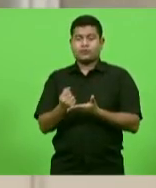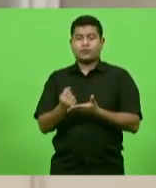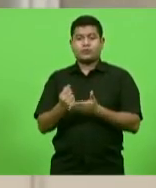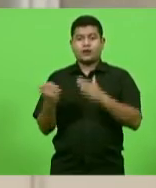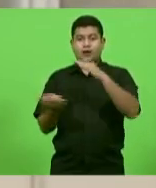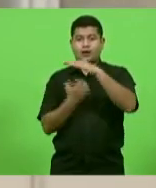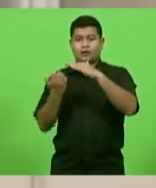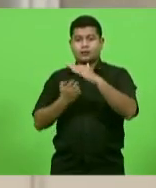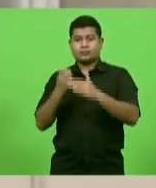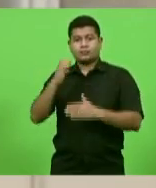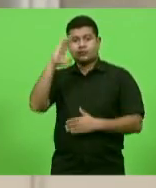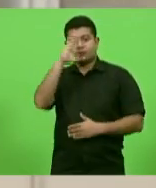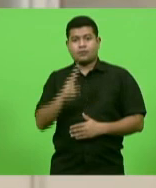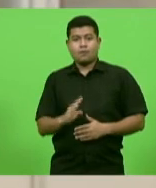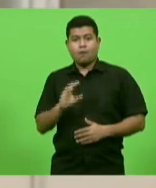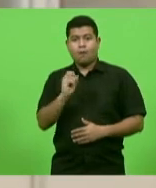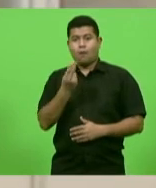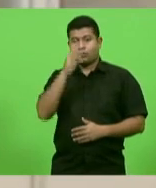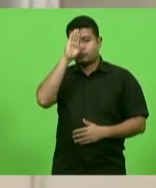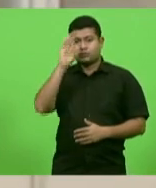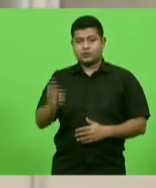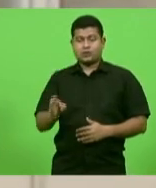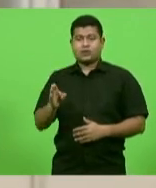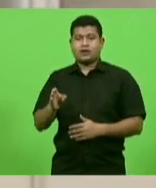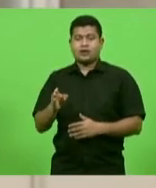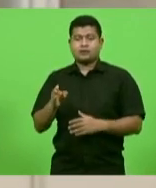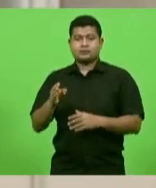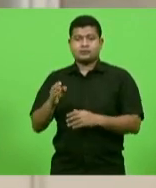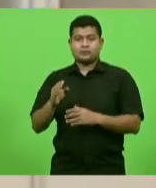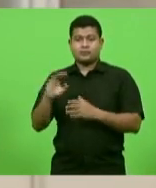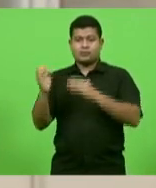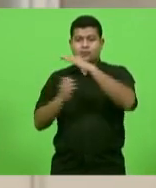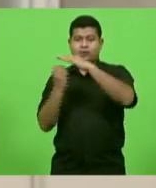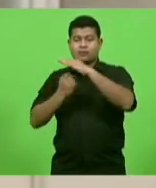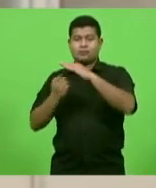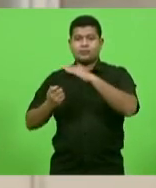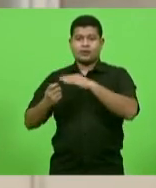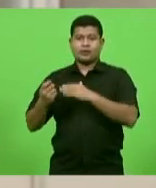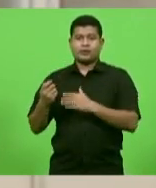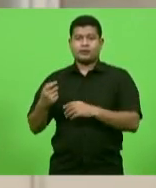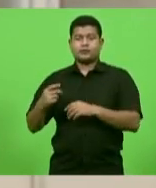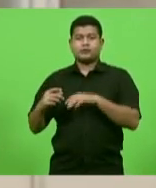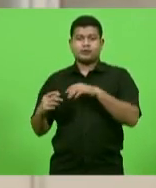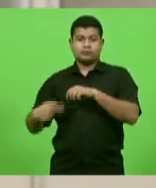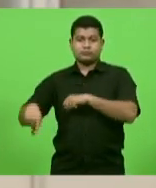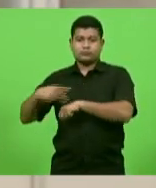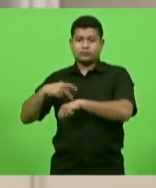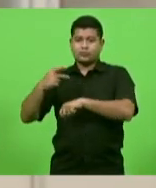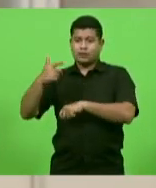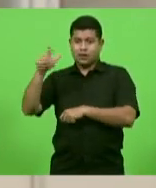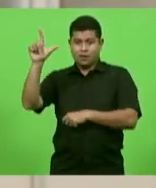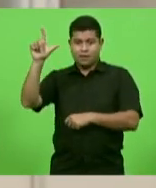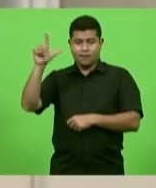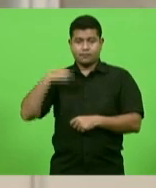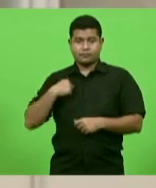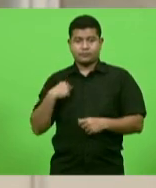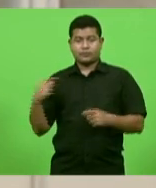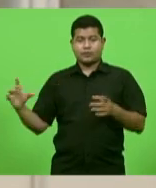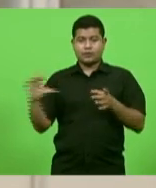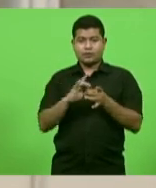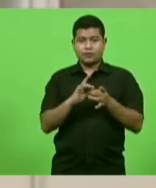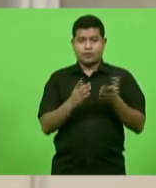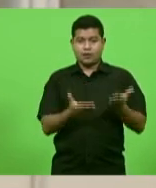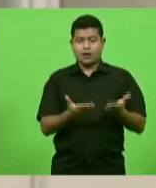nacional ou diretamente com empresa internacional vinculada o bar que a pandemia